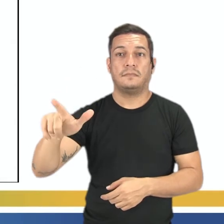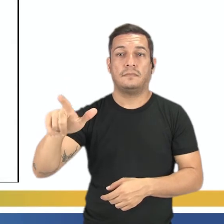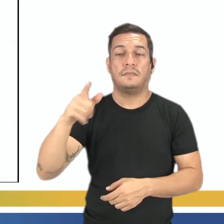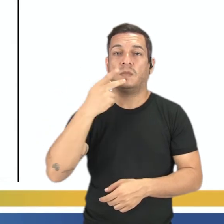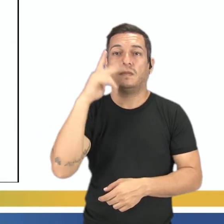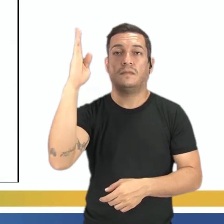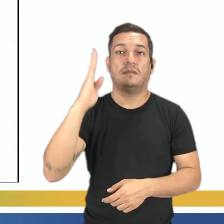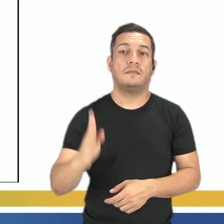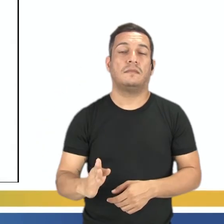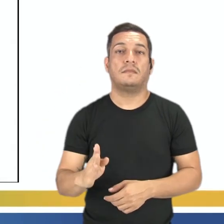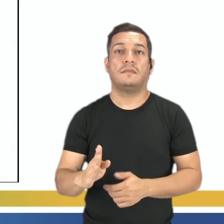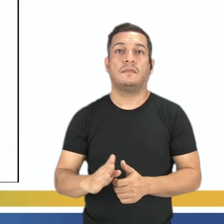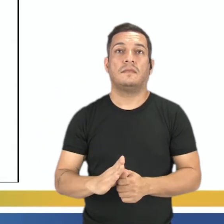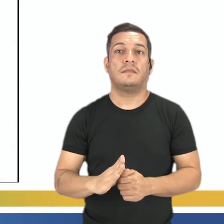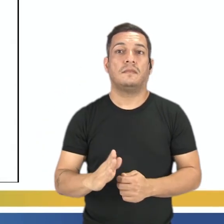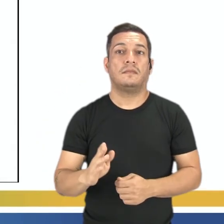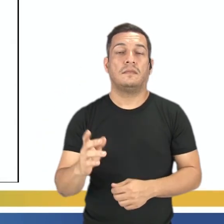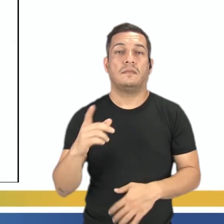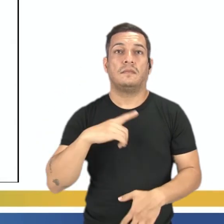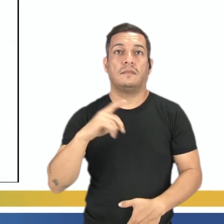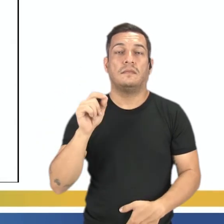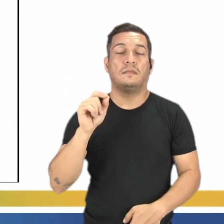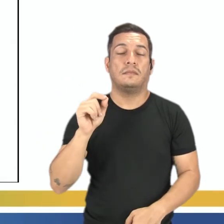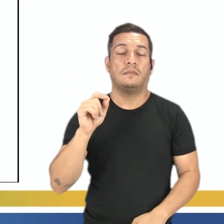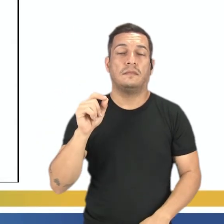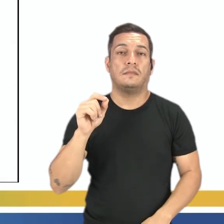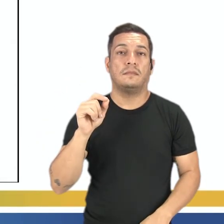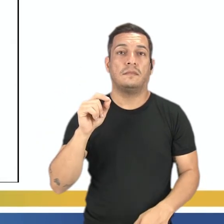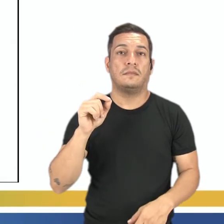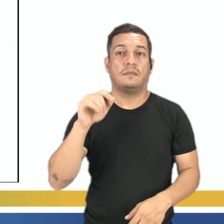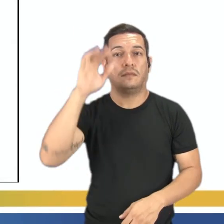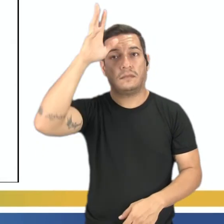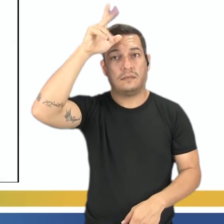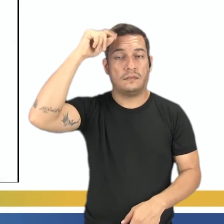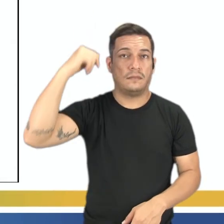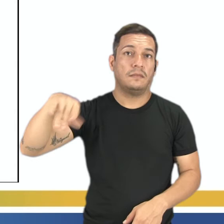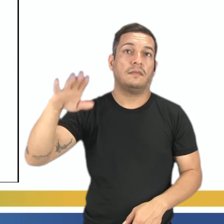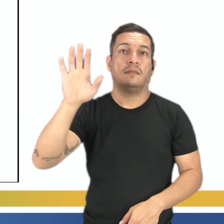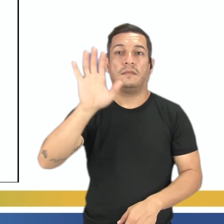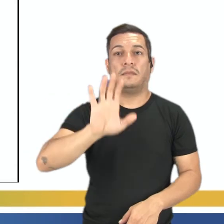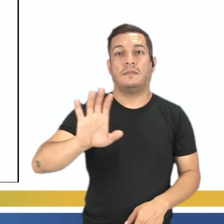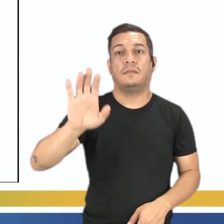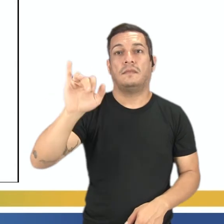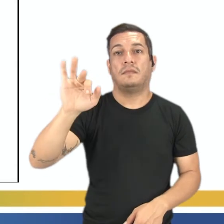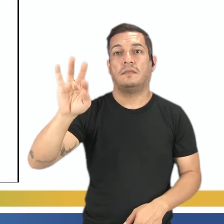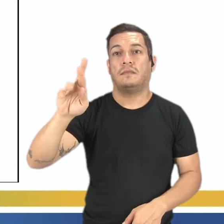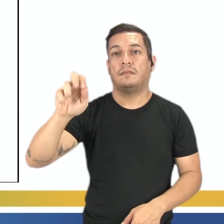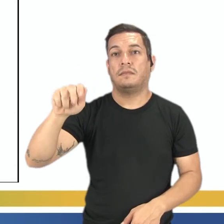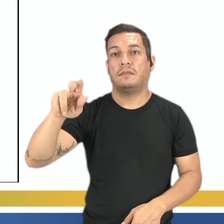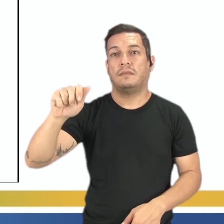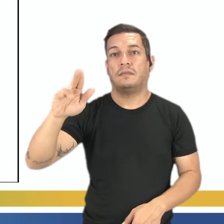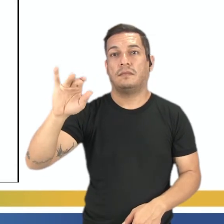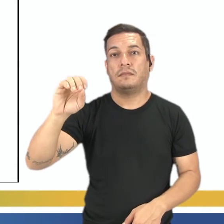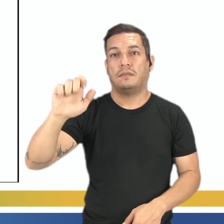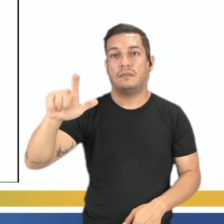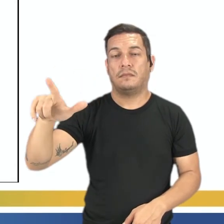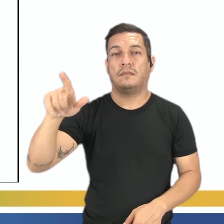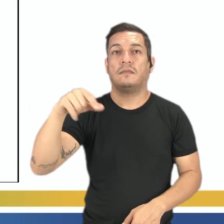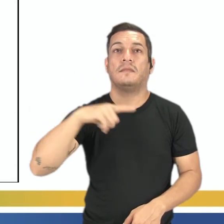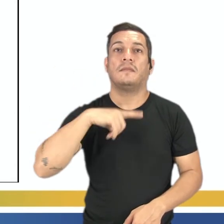do Brasil, né? Porque nós temos a Amazônia Legal e a Amazônia Internacional. Quando eu falo de Amazônia Internacional,